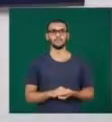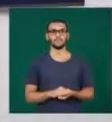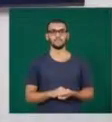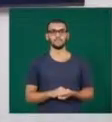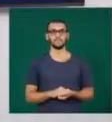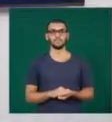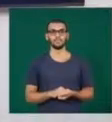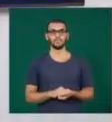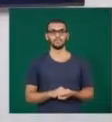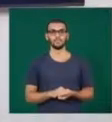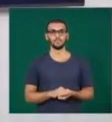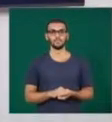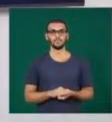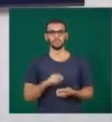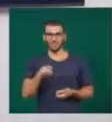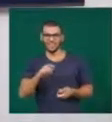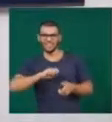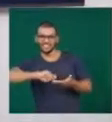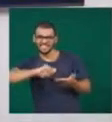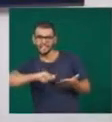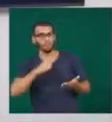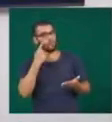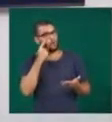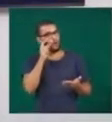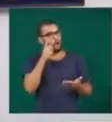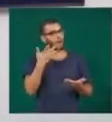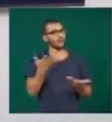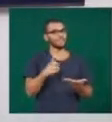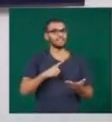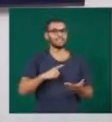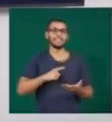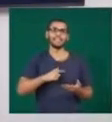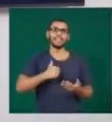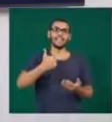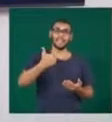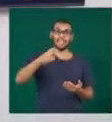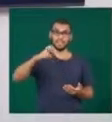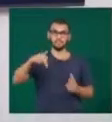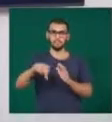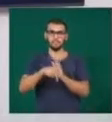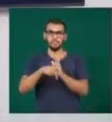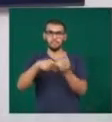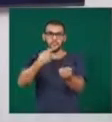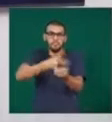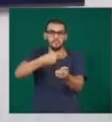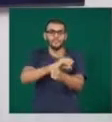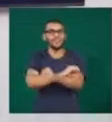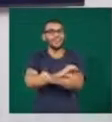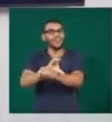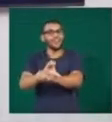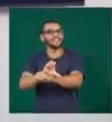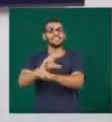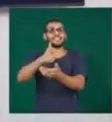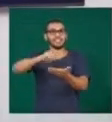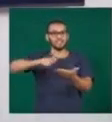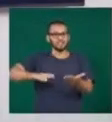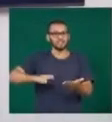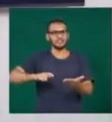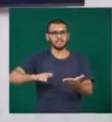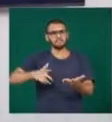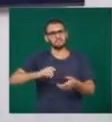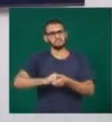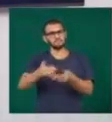Atenção, escritores! A 15ª edição do Prêmio Sesc de Literatura está com inscrições abertas. Ao longo da trajetória, o concurso já